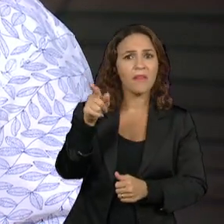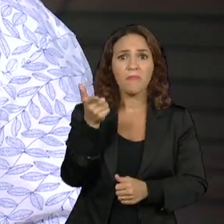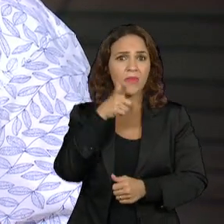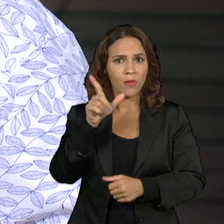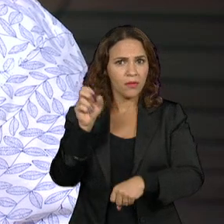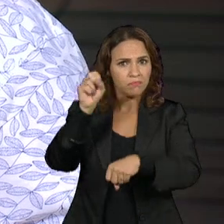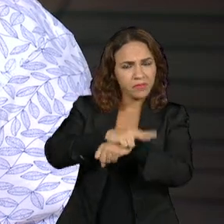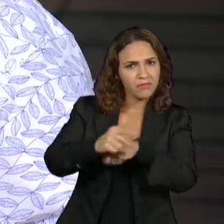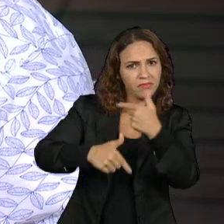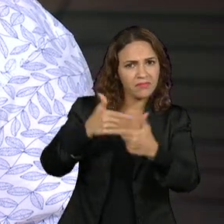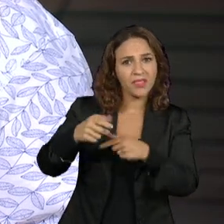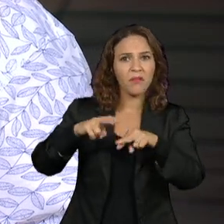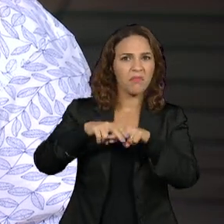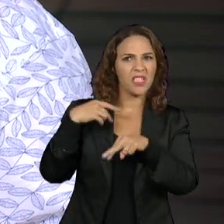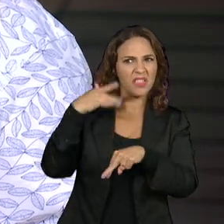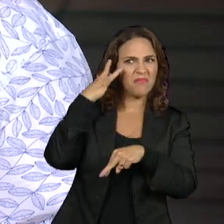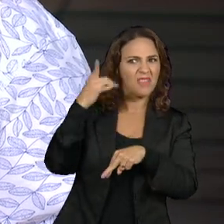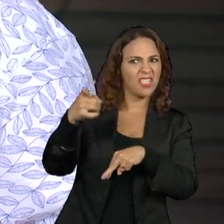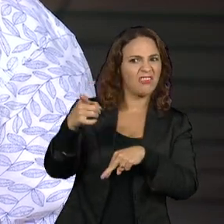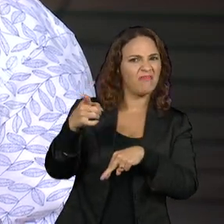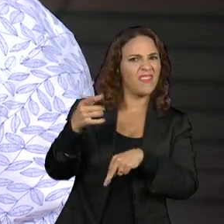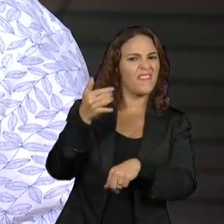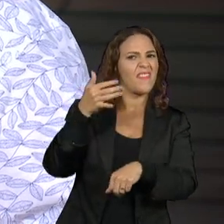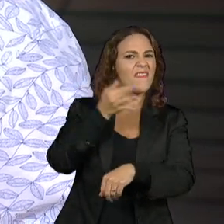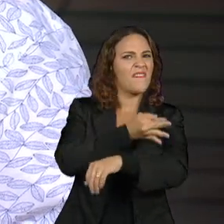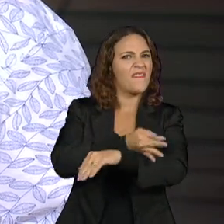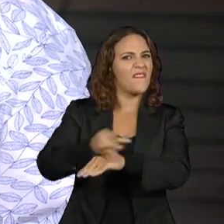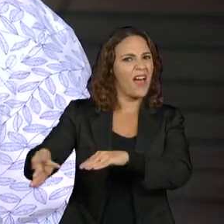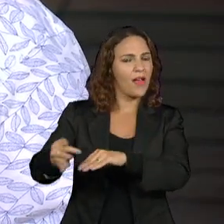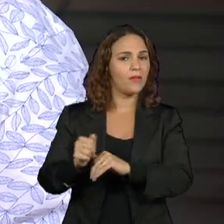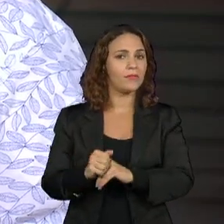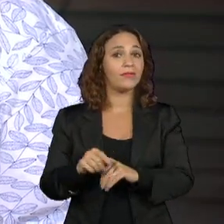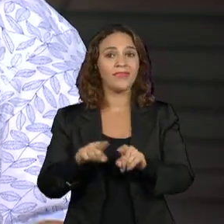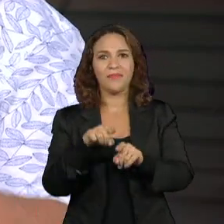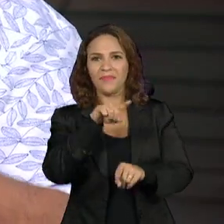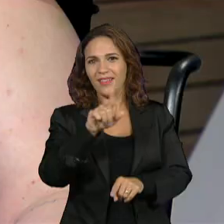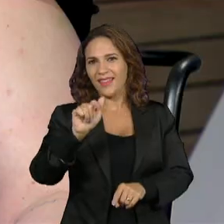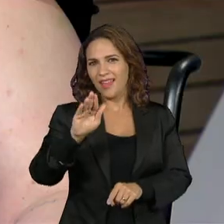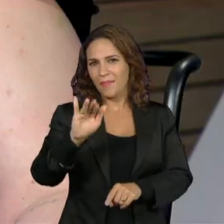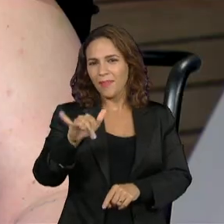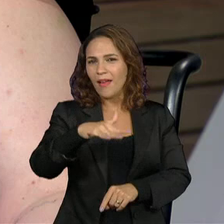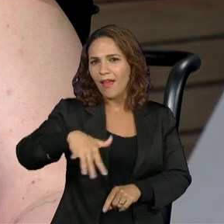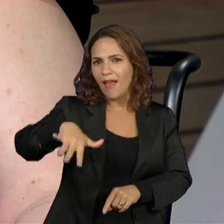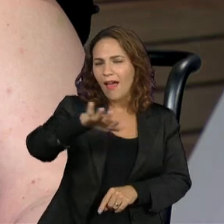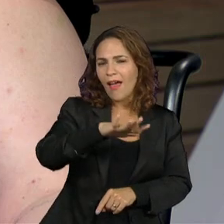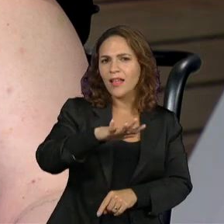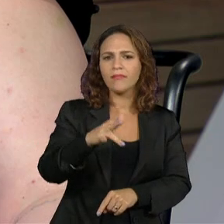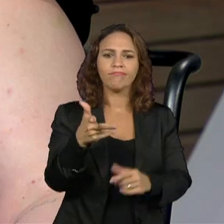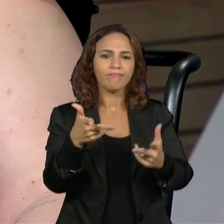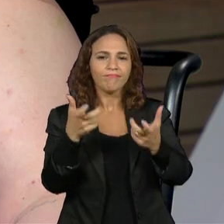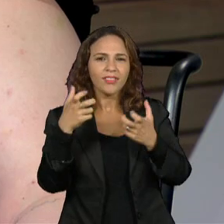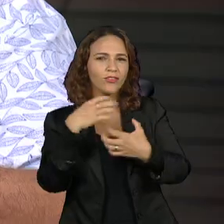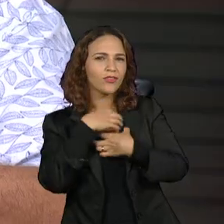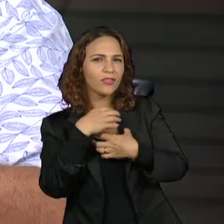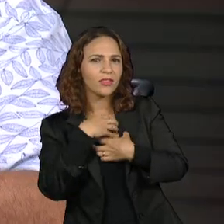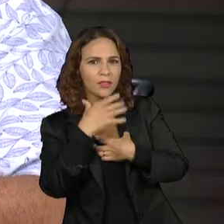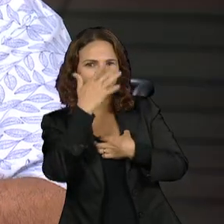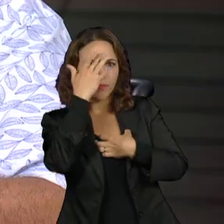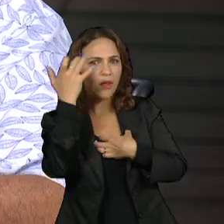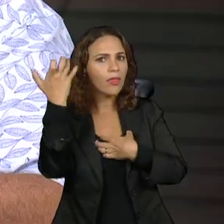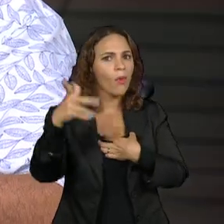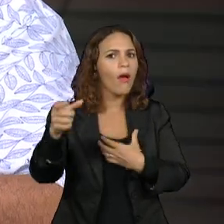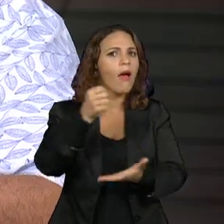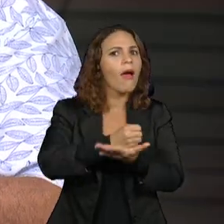porque ele acha que ela vai faltar para fazer exames. A Gabi, que é de uma área mais emoção, comportamento, vê que as pessoas não querem